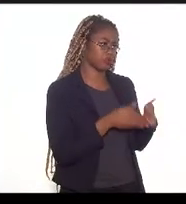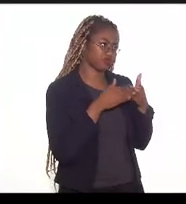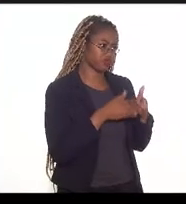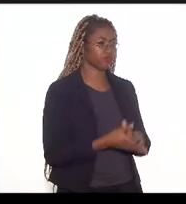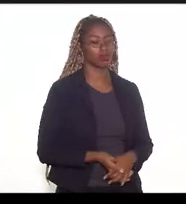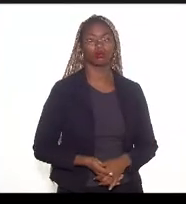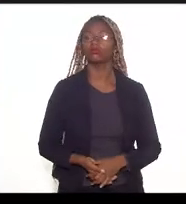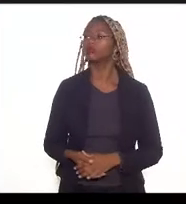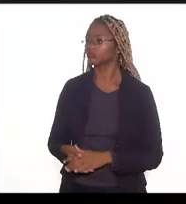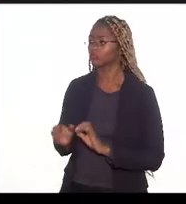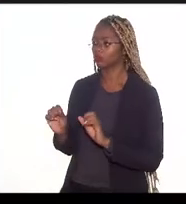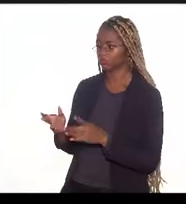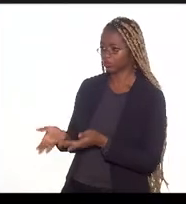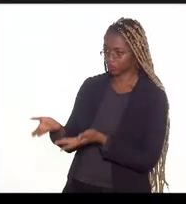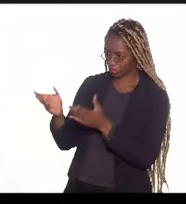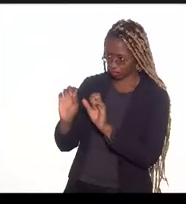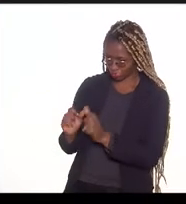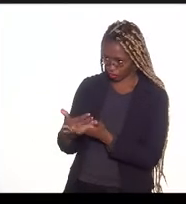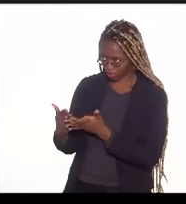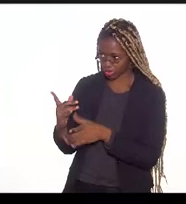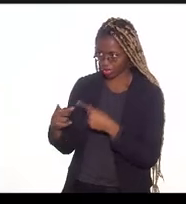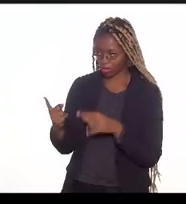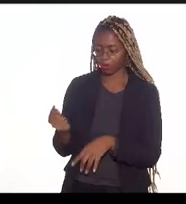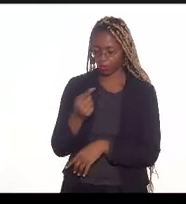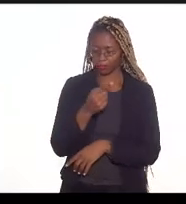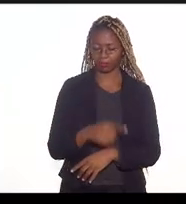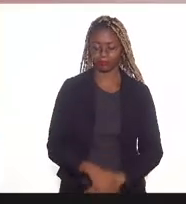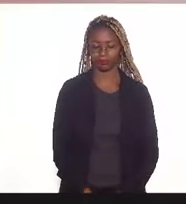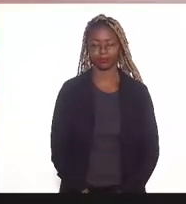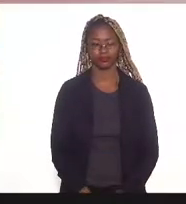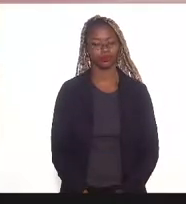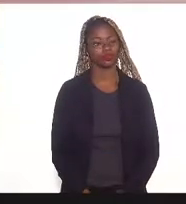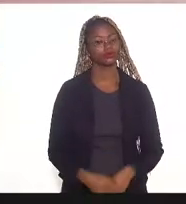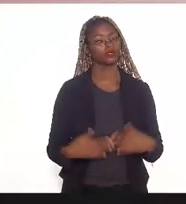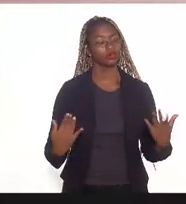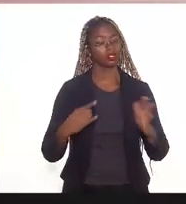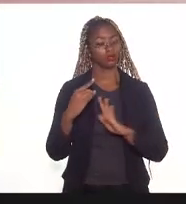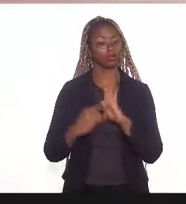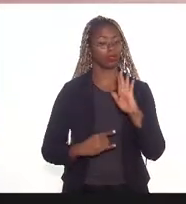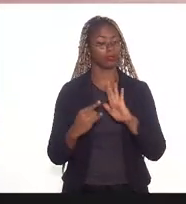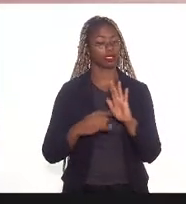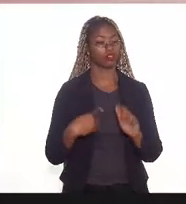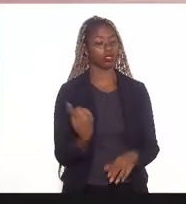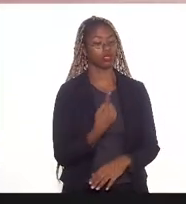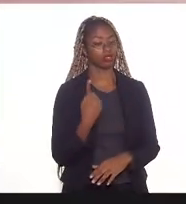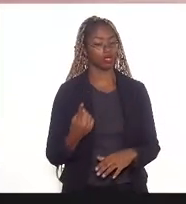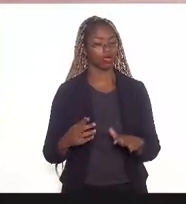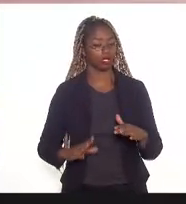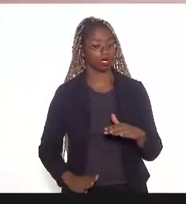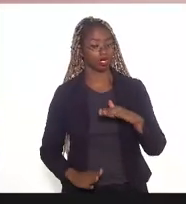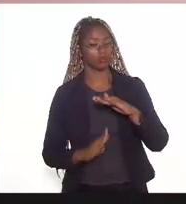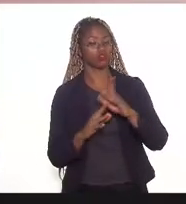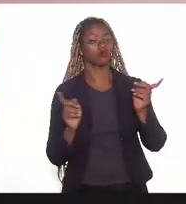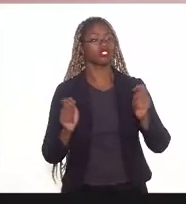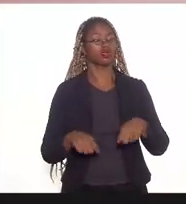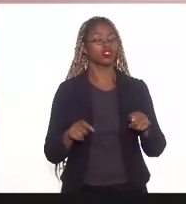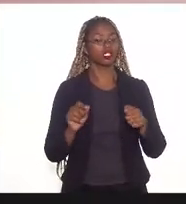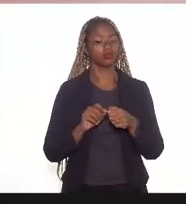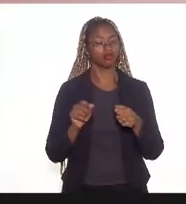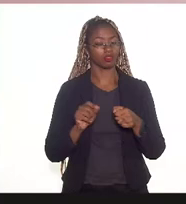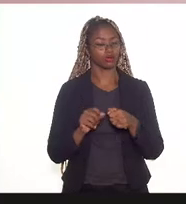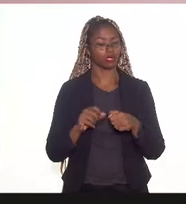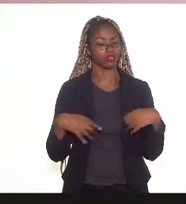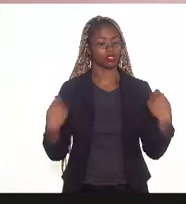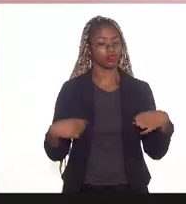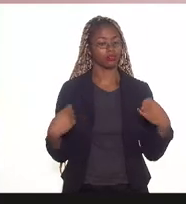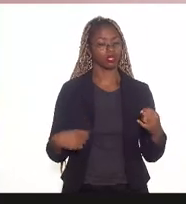favor, André. Bom, deputado, em termos de documentação, a gente vai no limite do que é possível fazer. A gente tem que